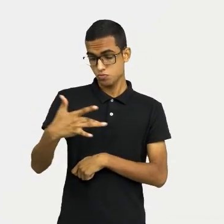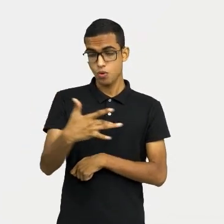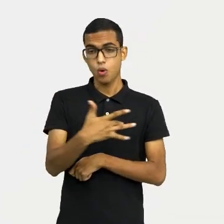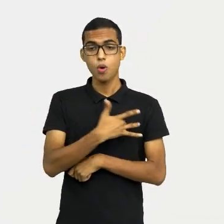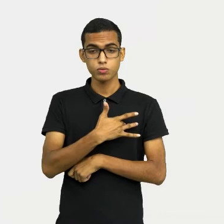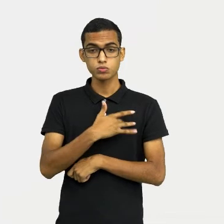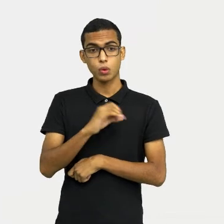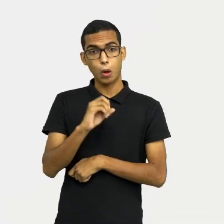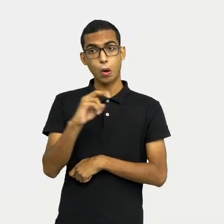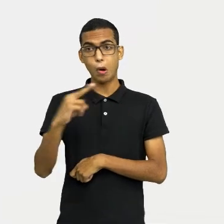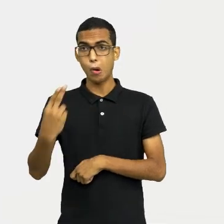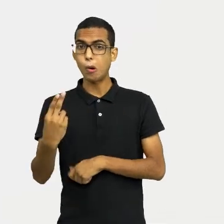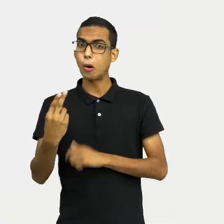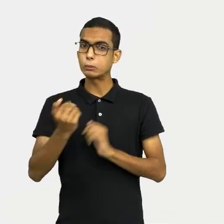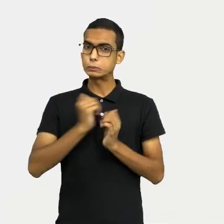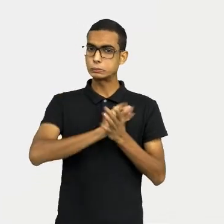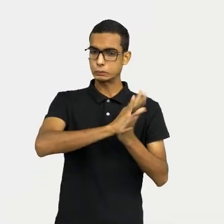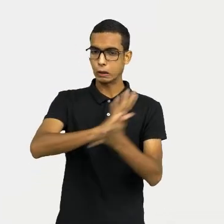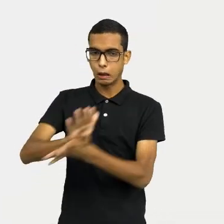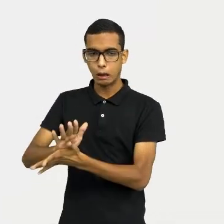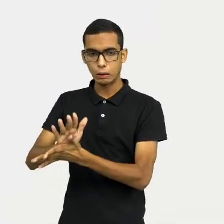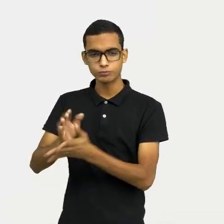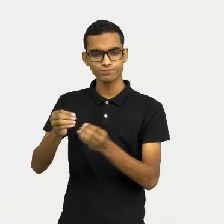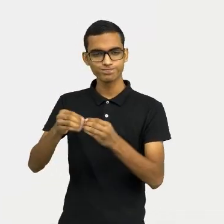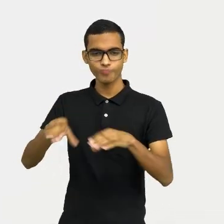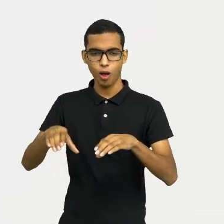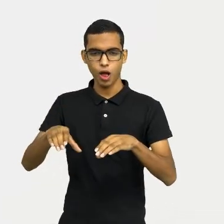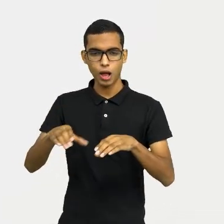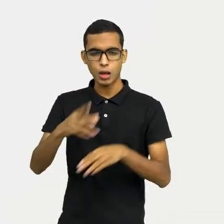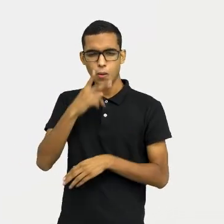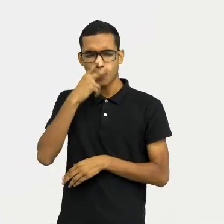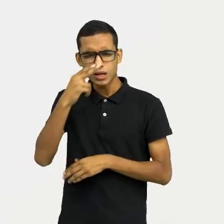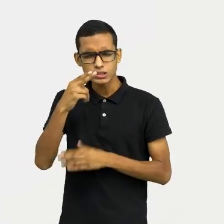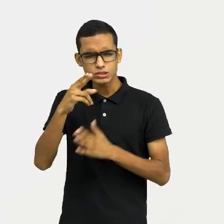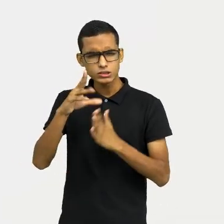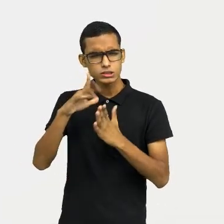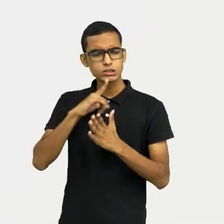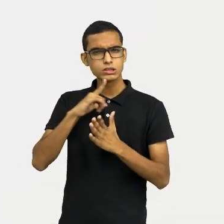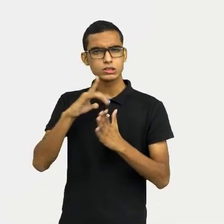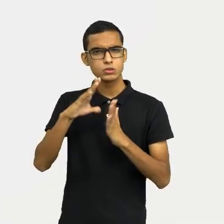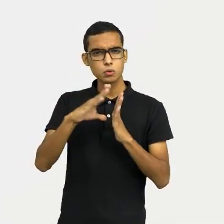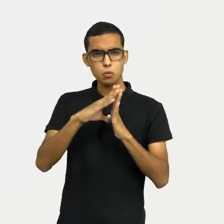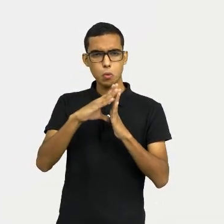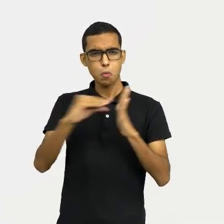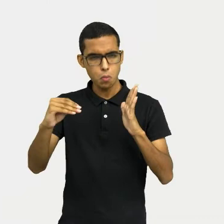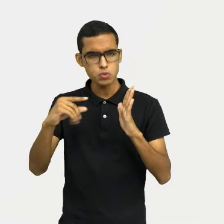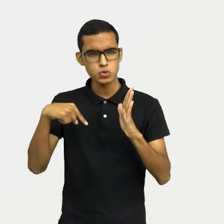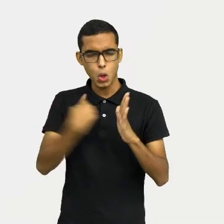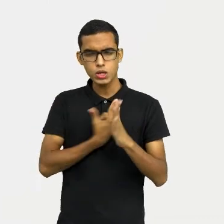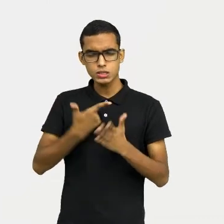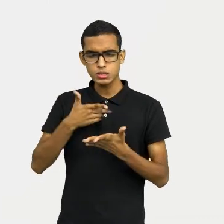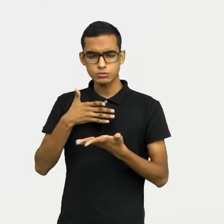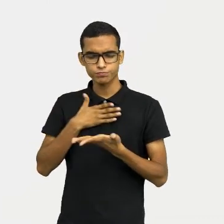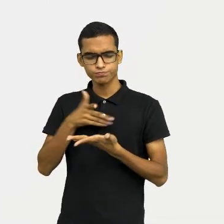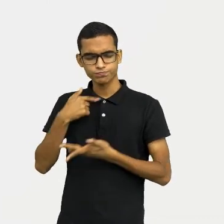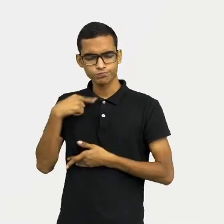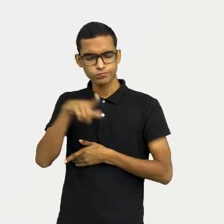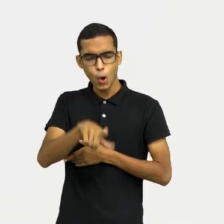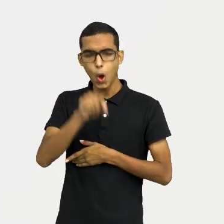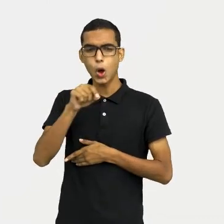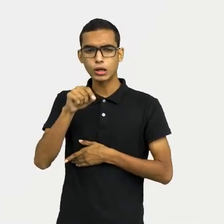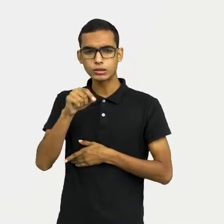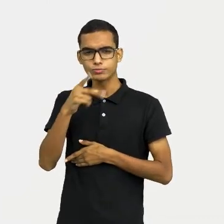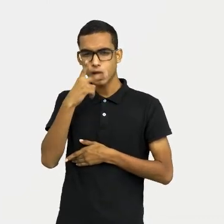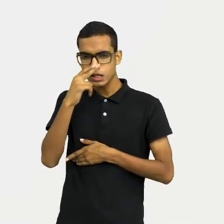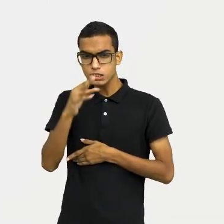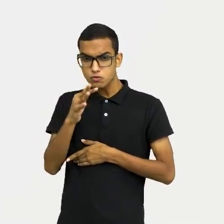saudável ou destrutiva. Parece que os modelos pelos quais optamos estão nos levando para